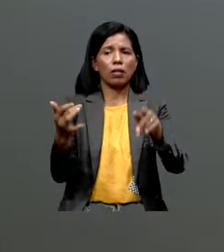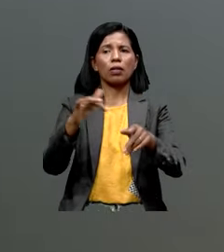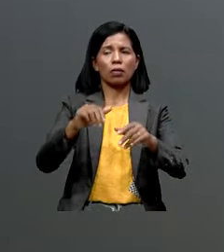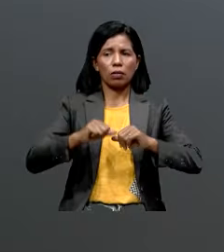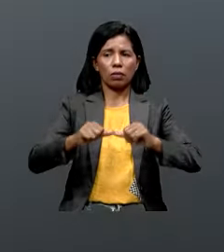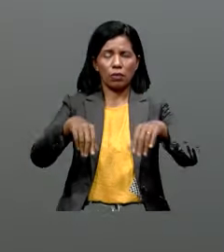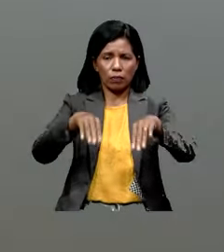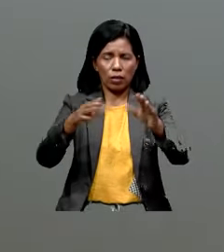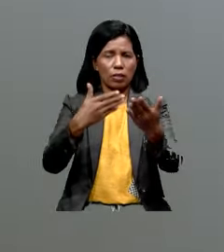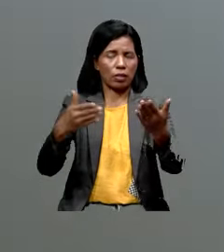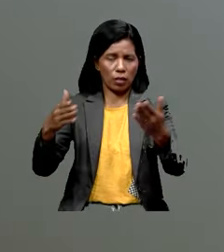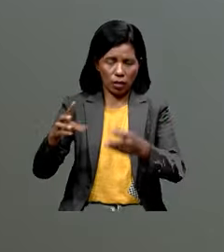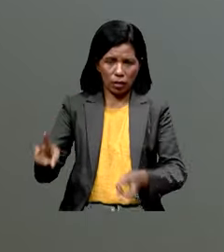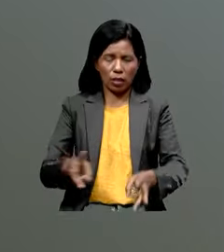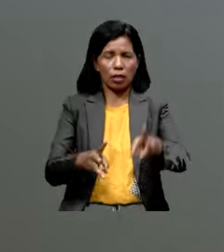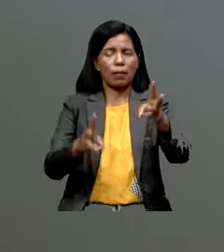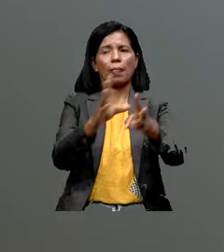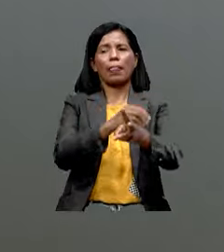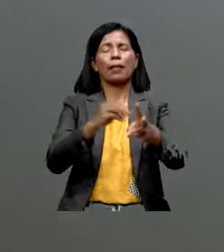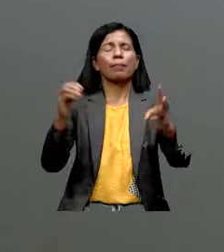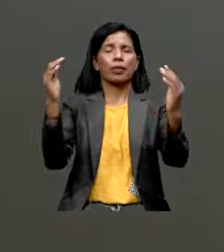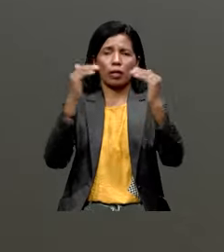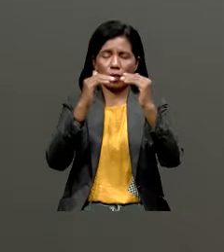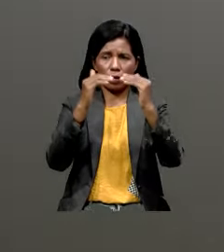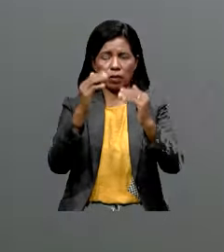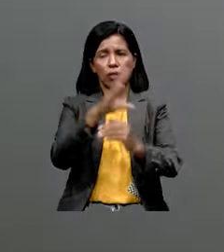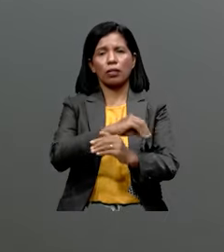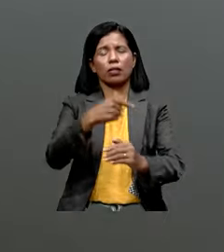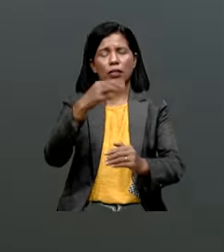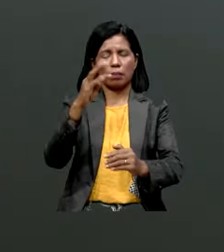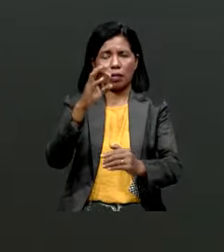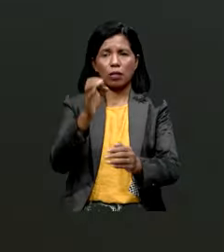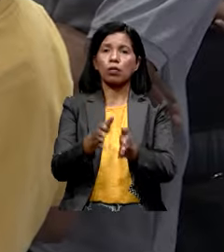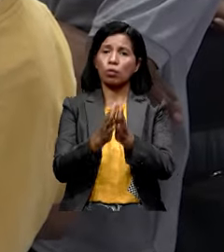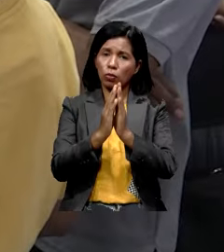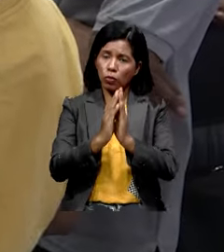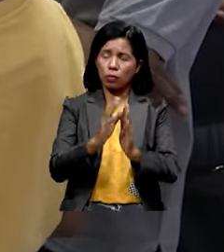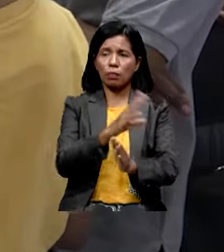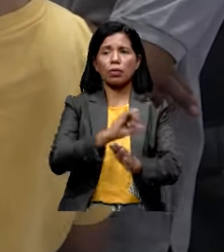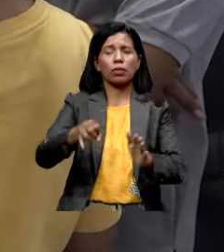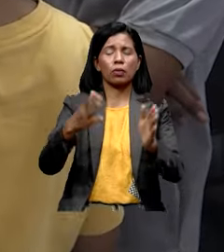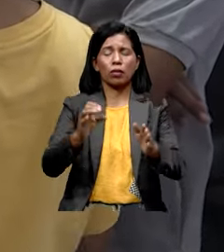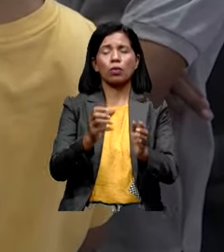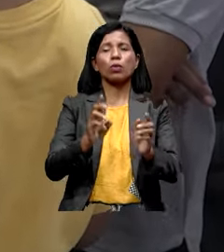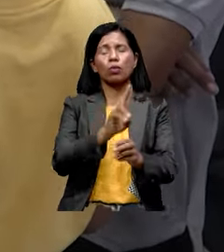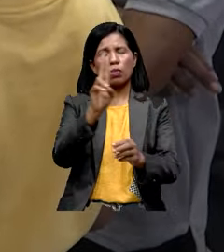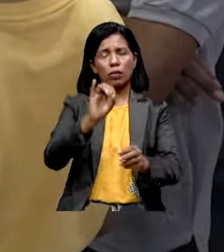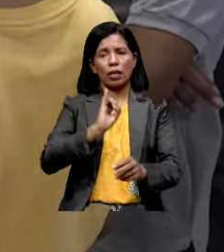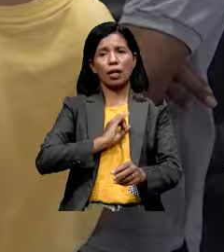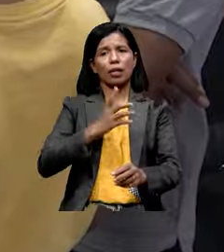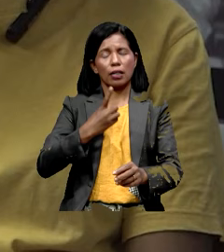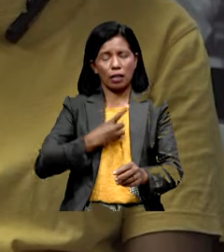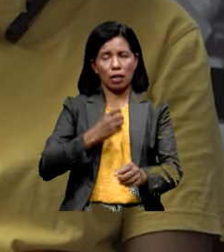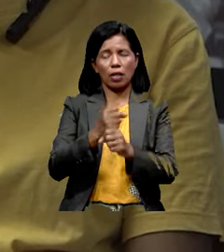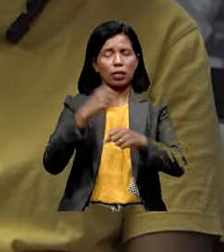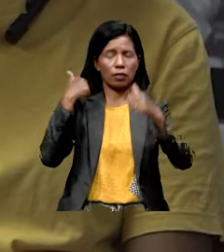continua fansa sang estrada público. E a conferência ba imprensa ne germano o suba jornalista Sira atu usa ID card ba inhira halo atividade de